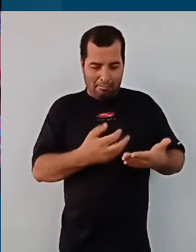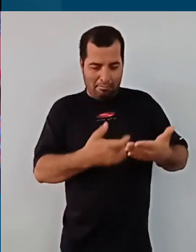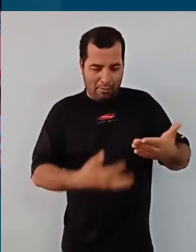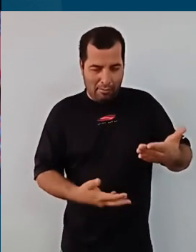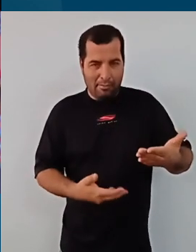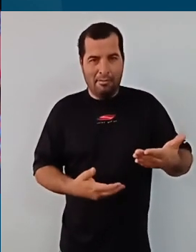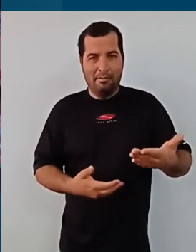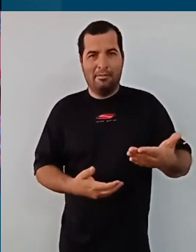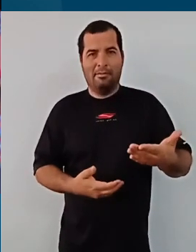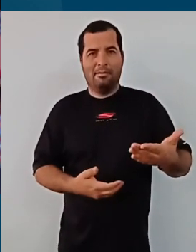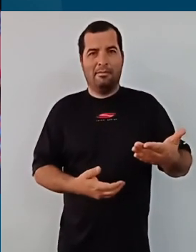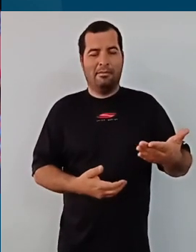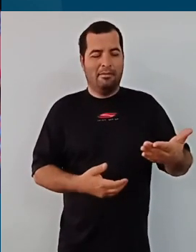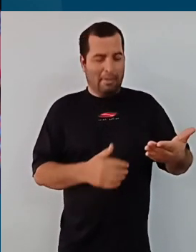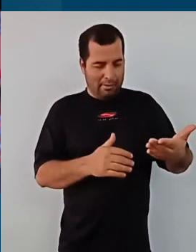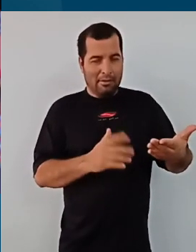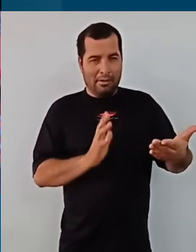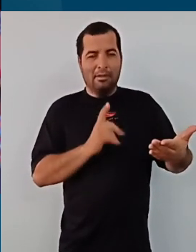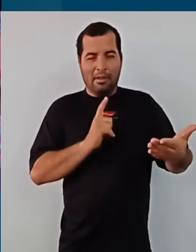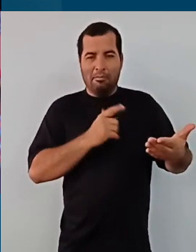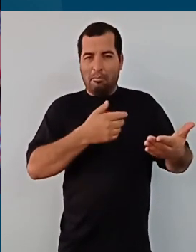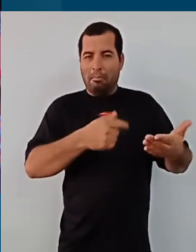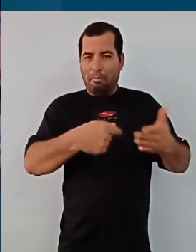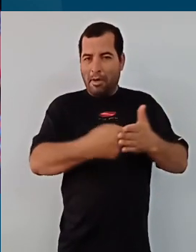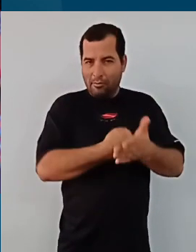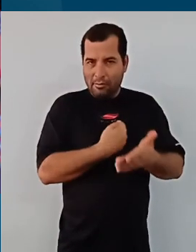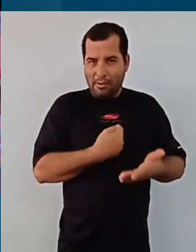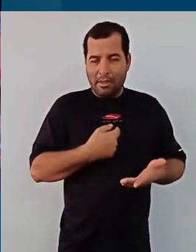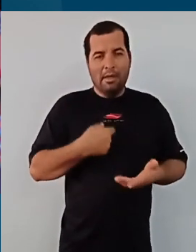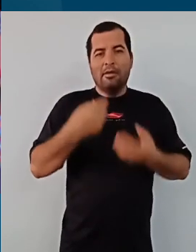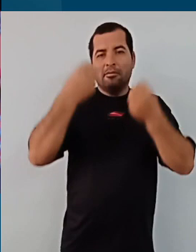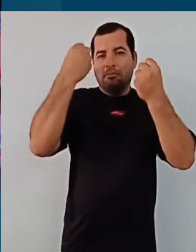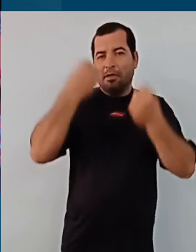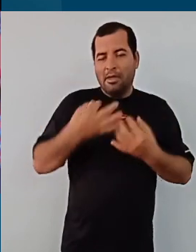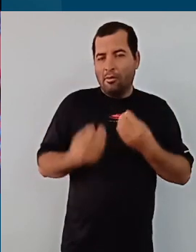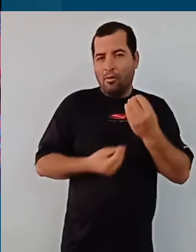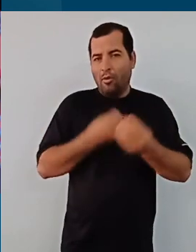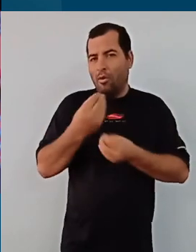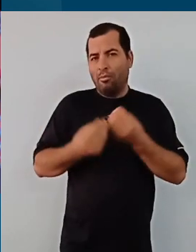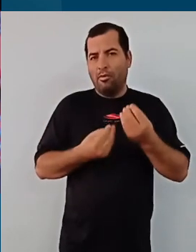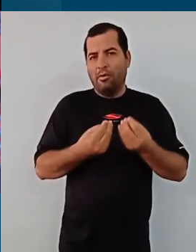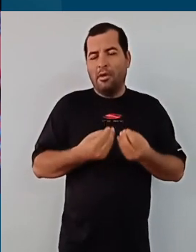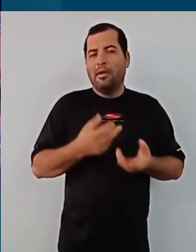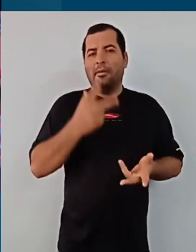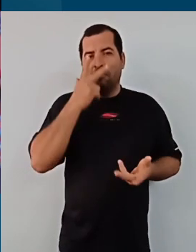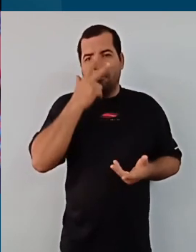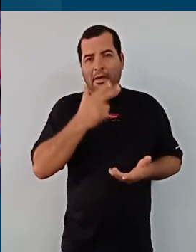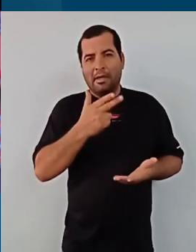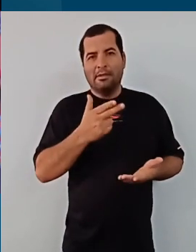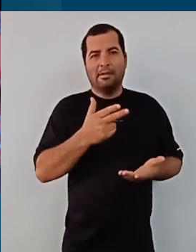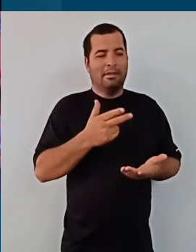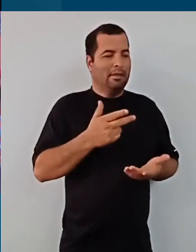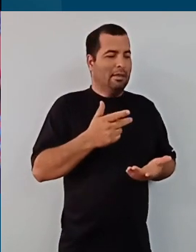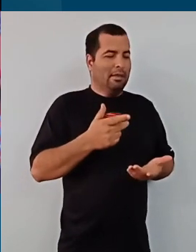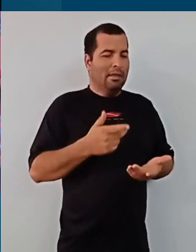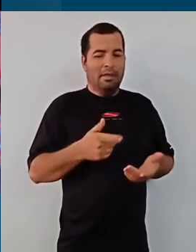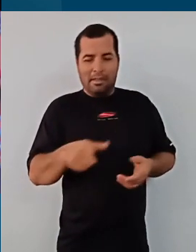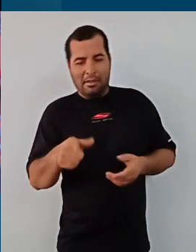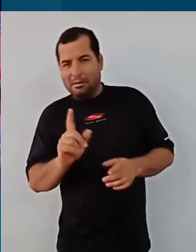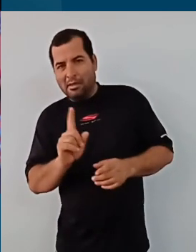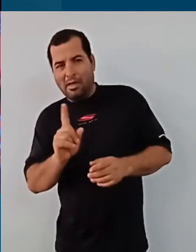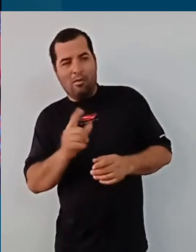aqui pelo chat, como, né, você deixa de trabalhar um conteúdo e passa a